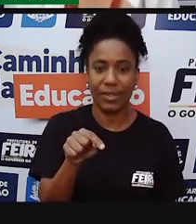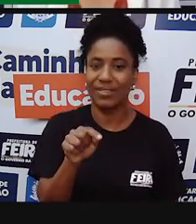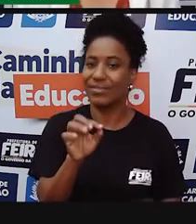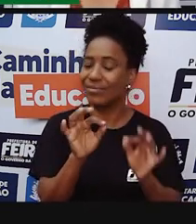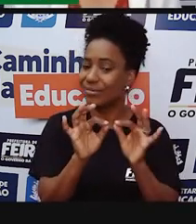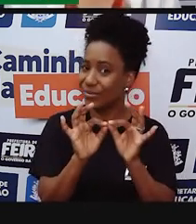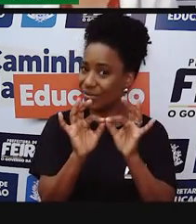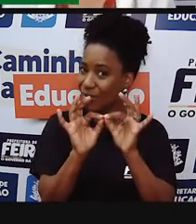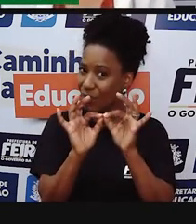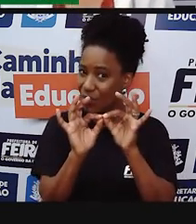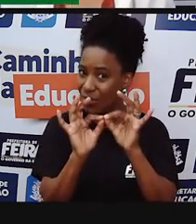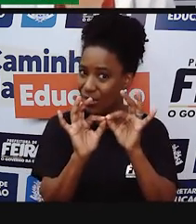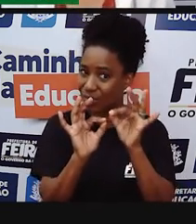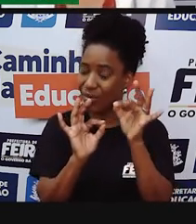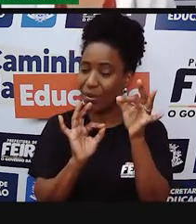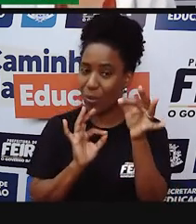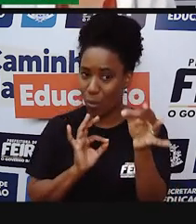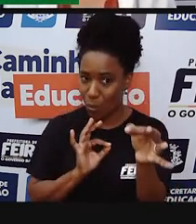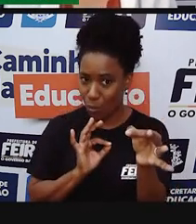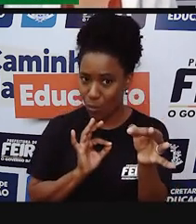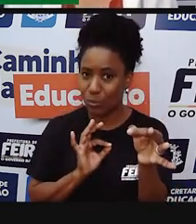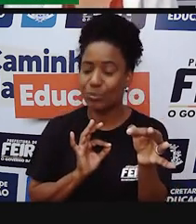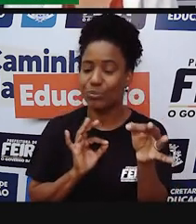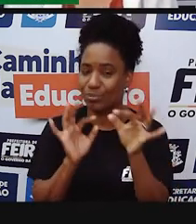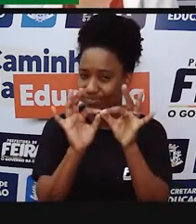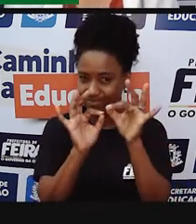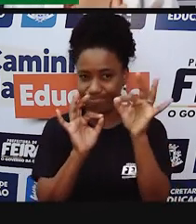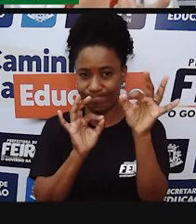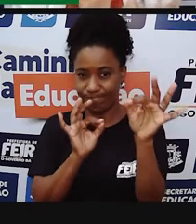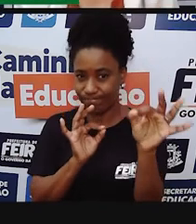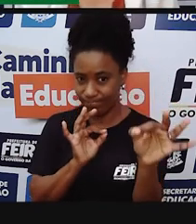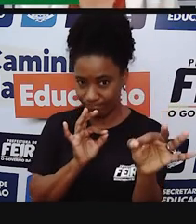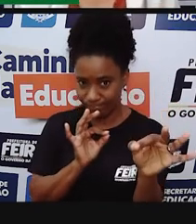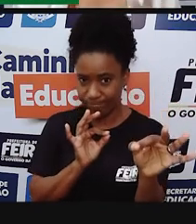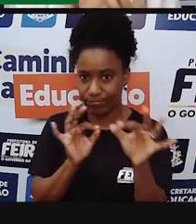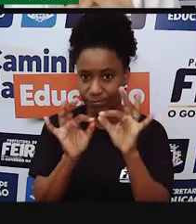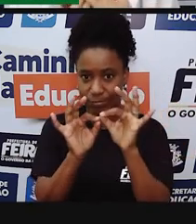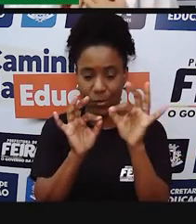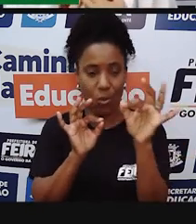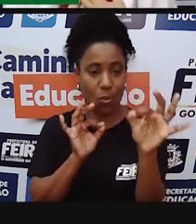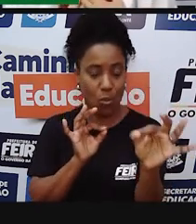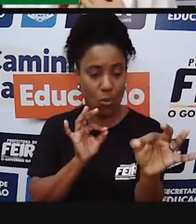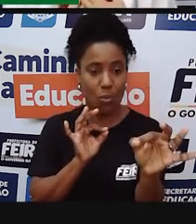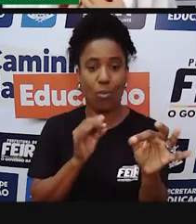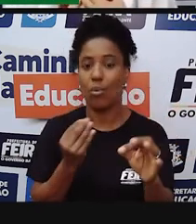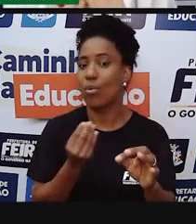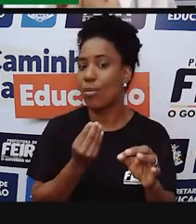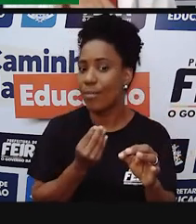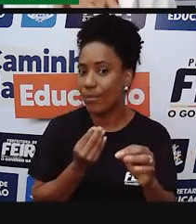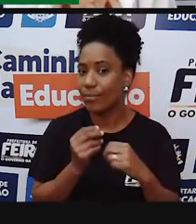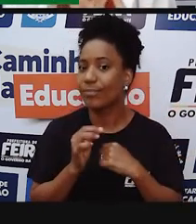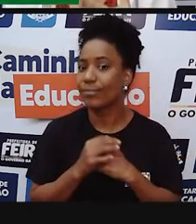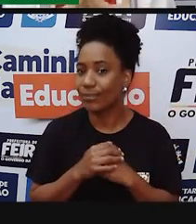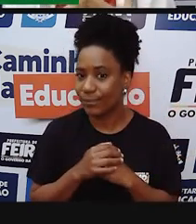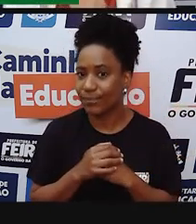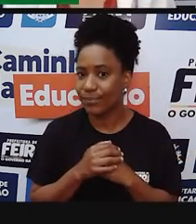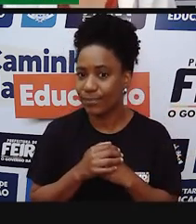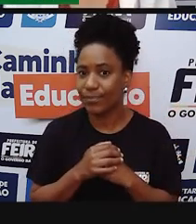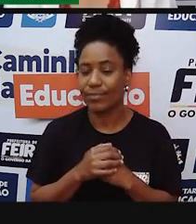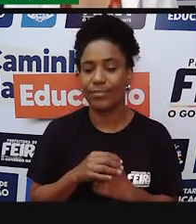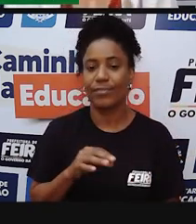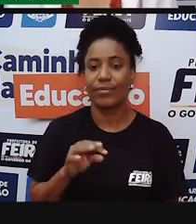quando algo ou alguém estiver longe de mim então